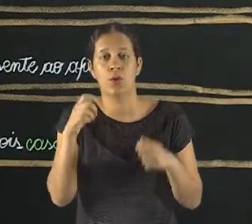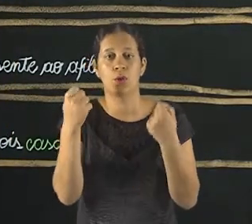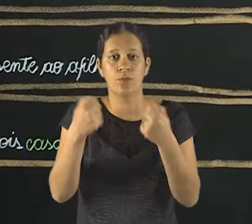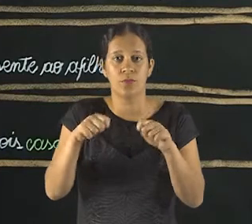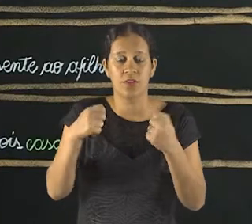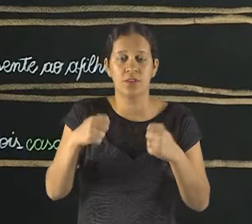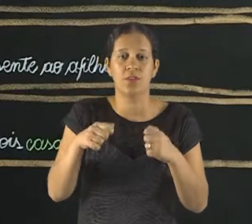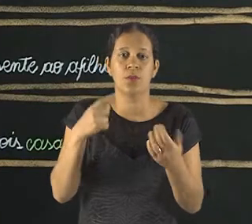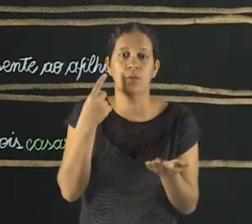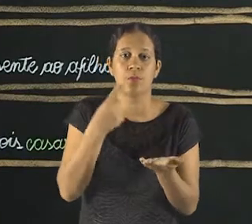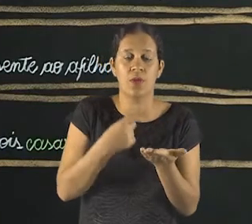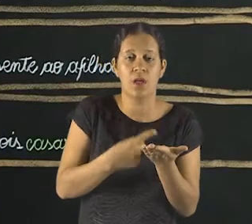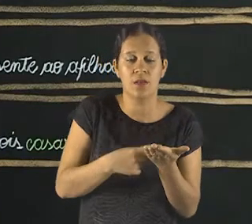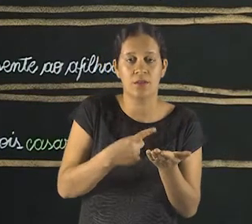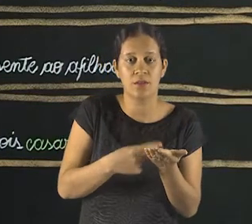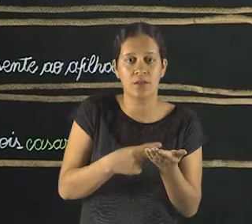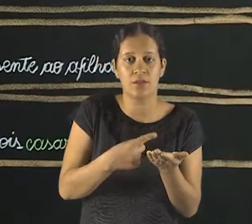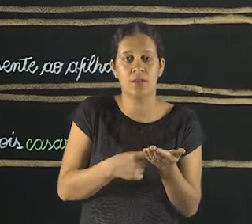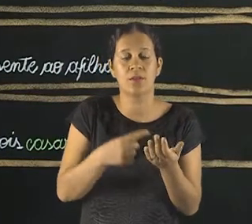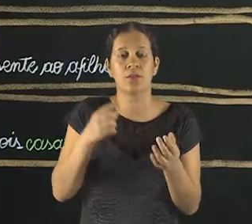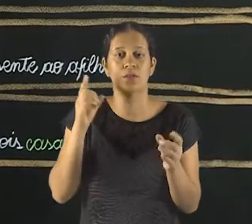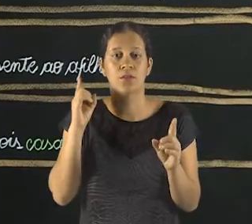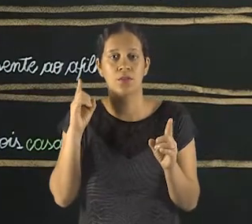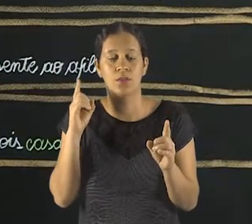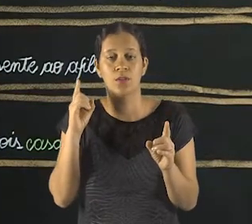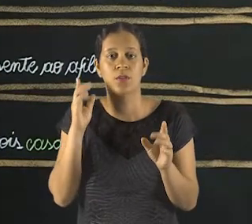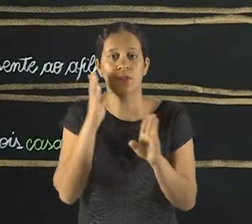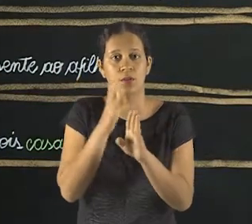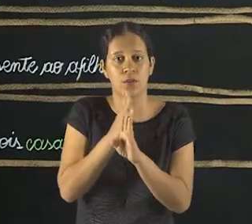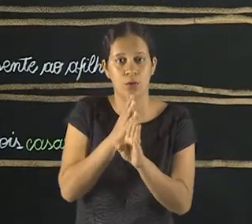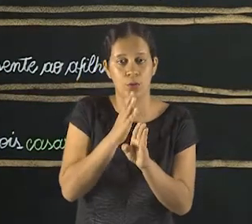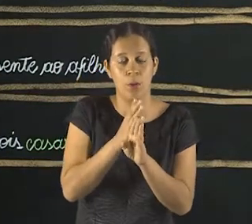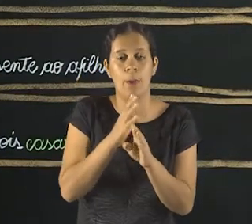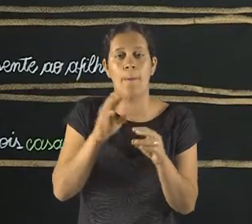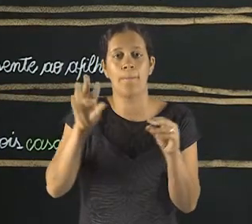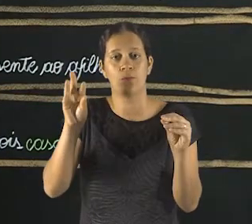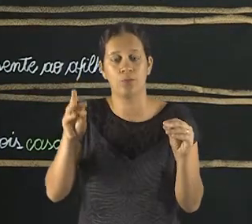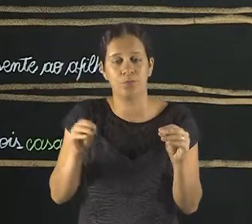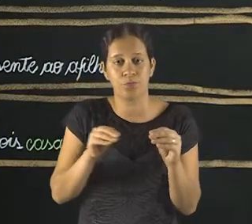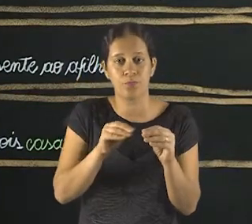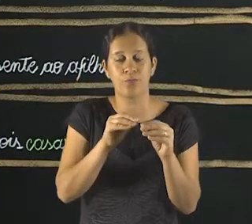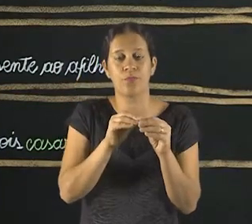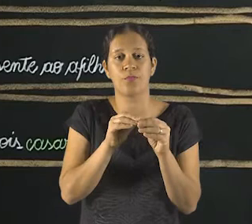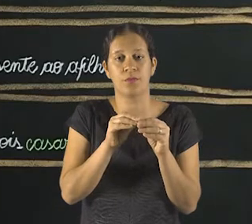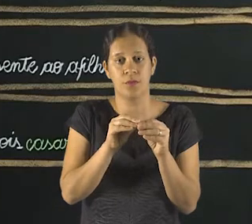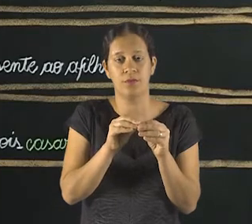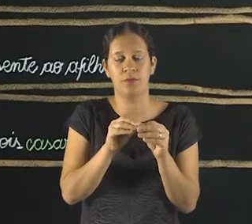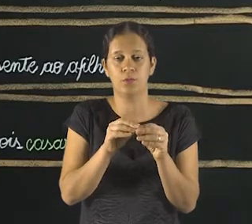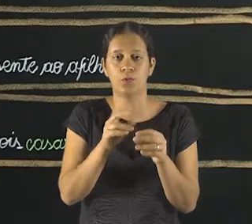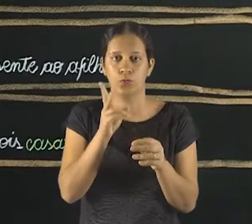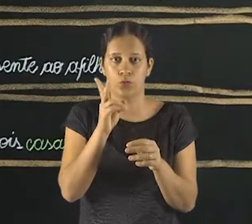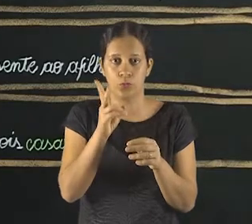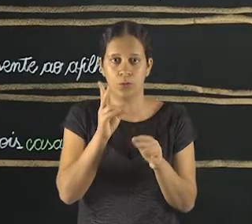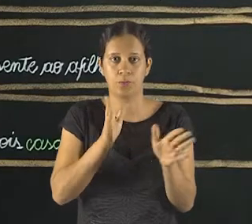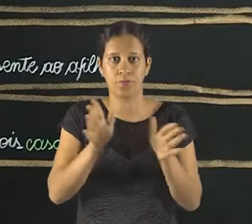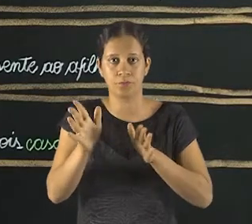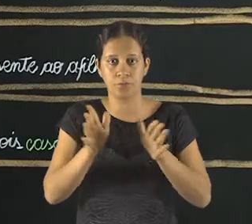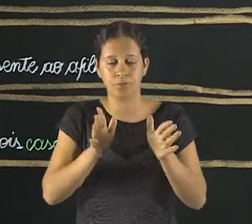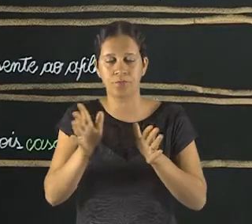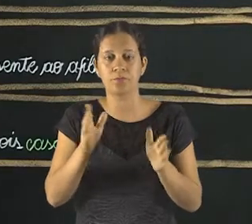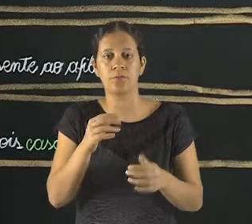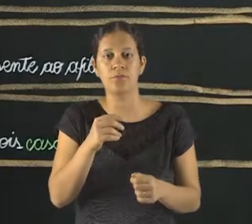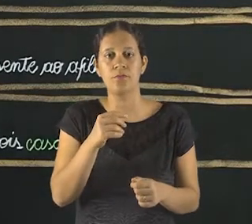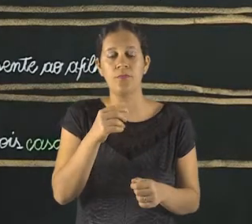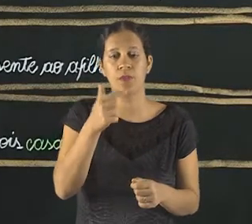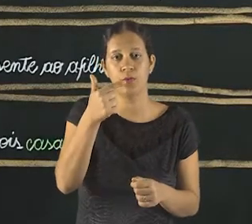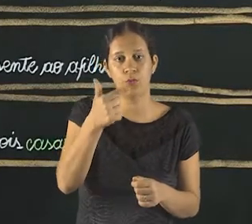necessário marcar uma questão sutil, mas que já identifica que há dois complementos. Por isso, bitransitivo. Um